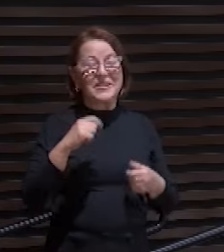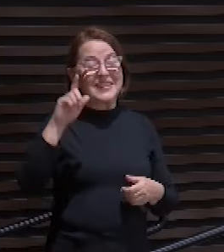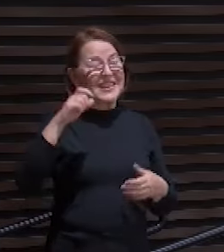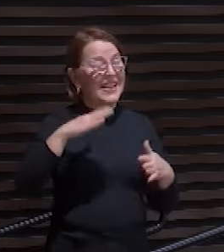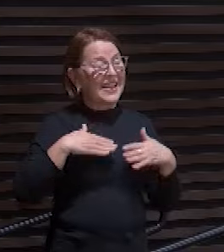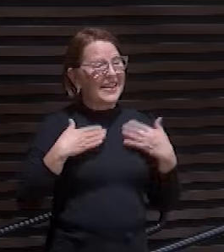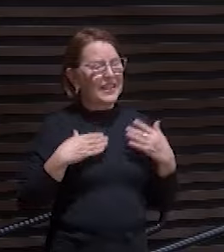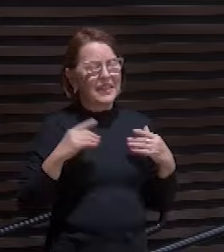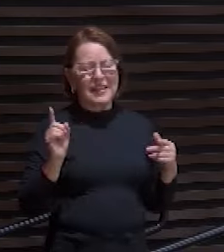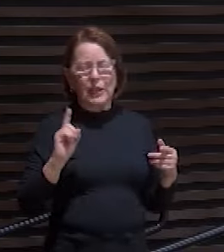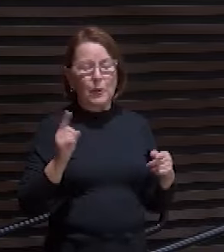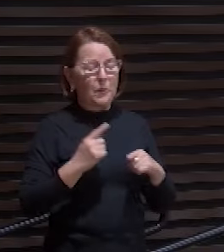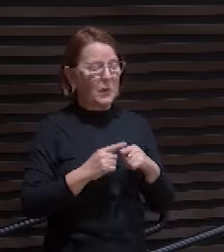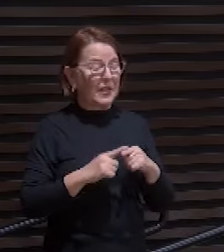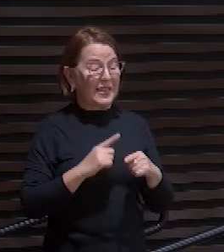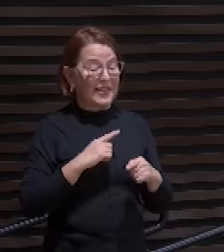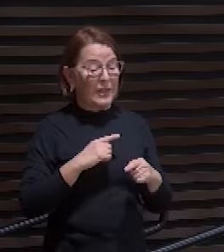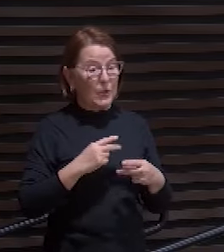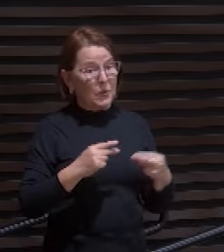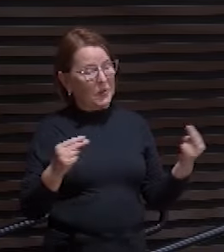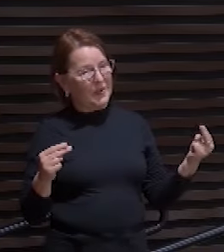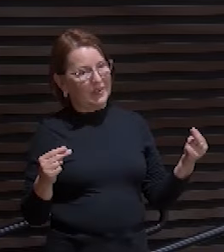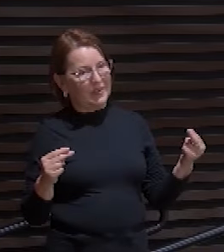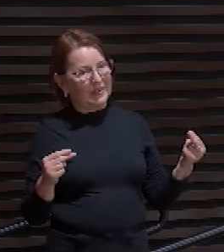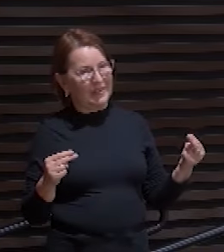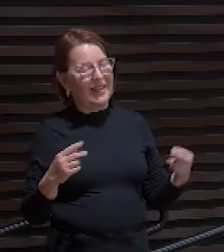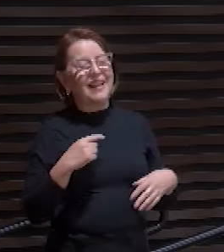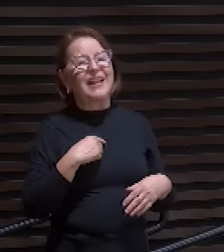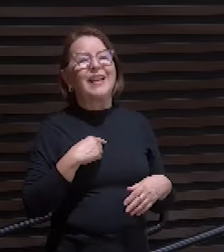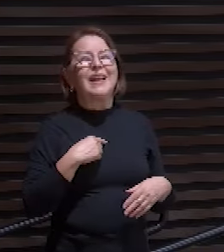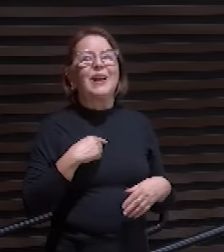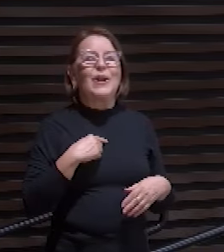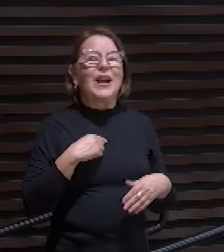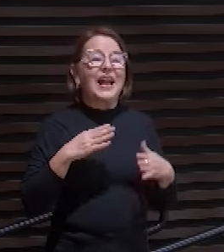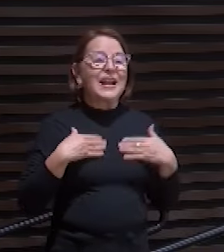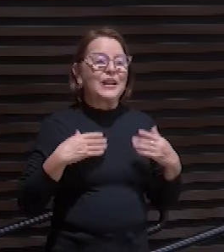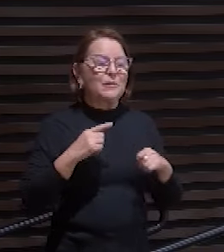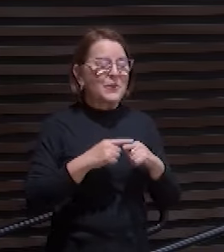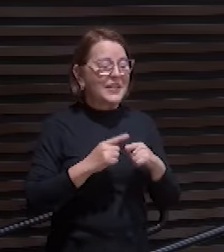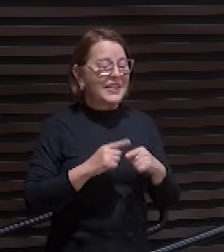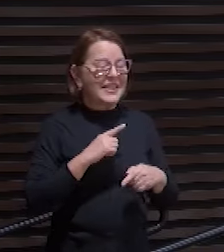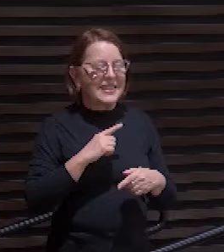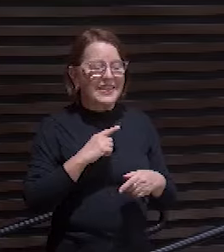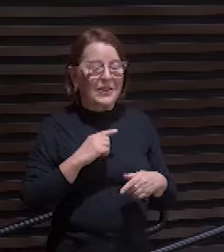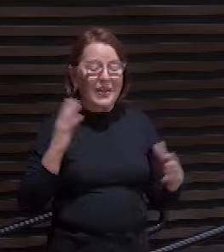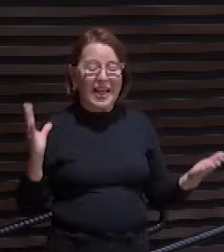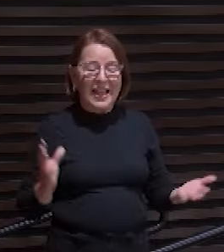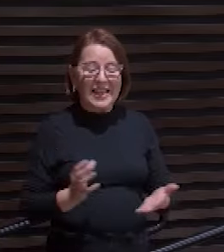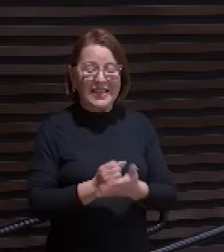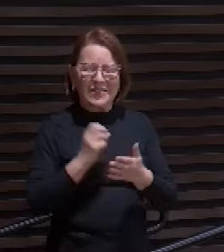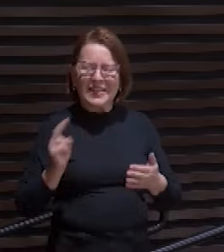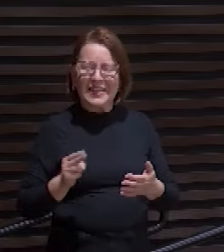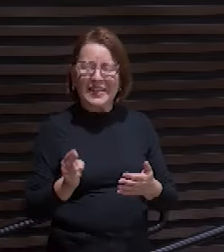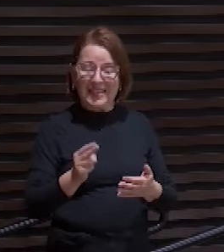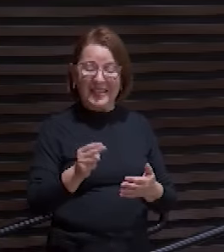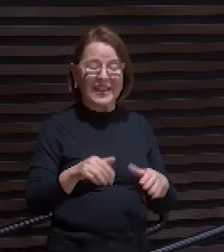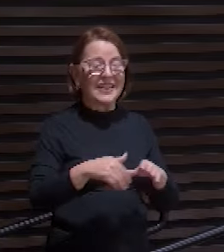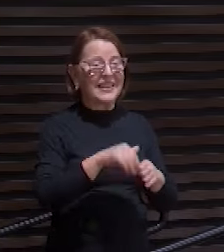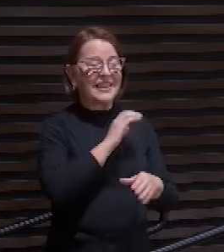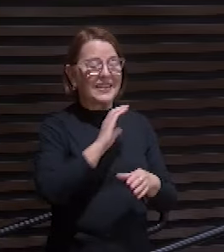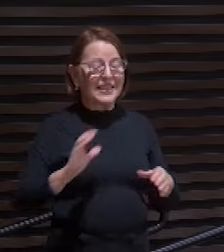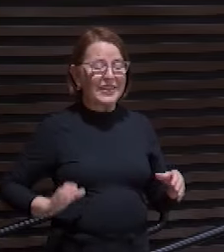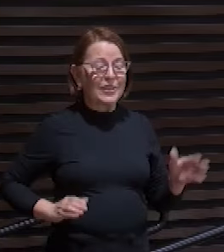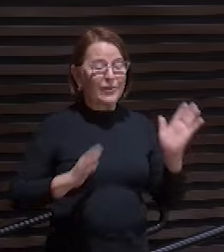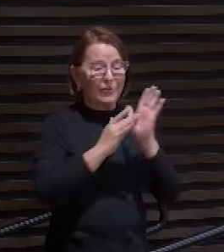tenho coisas, eu tenho que ser alegre porque eu tenho uma eterna salvação em Cristo Jesus. Ele já executou lá na cruz do Calvário essa salvação para